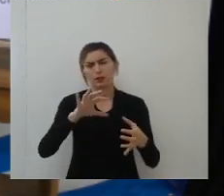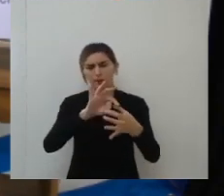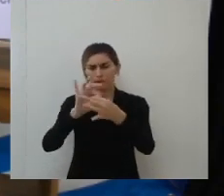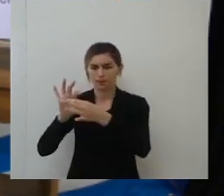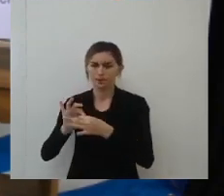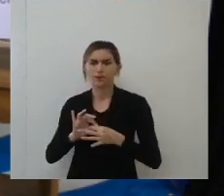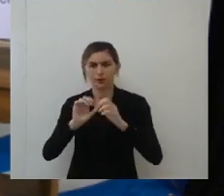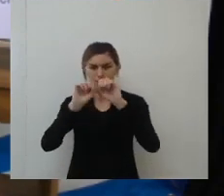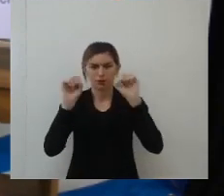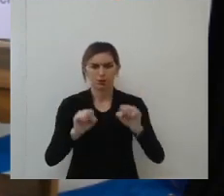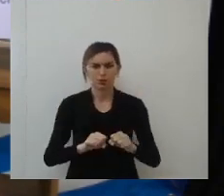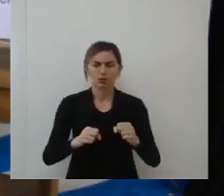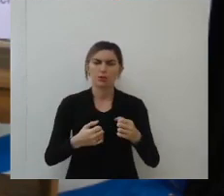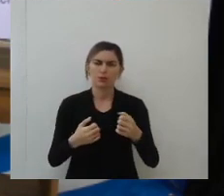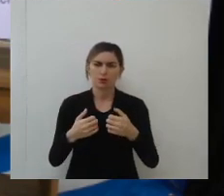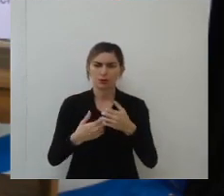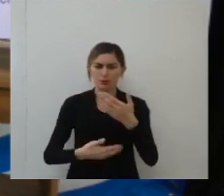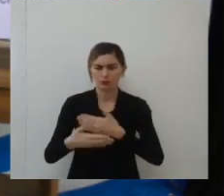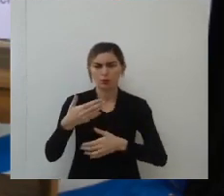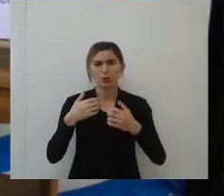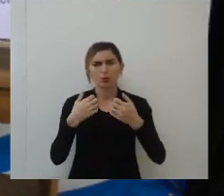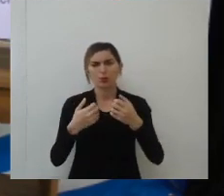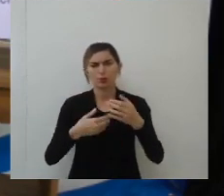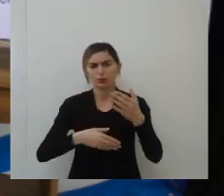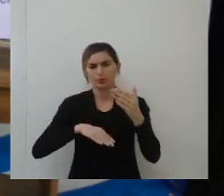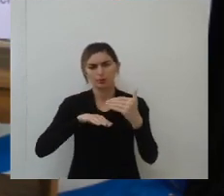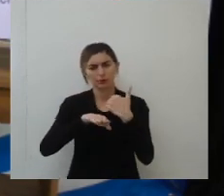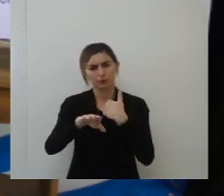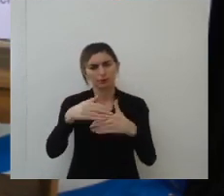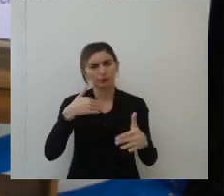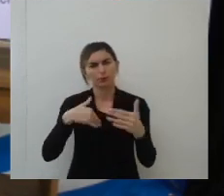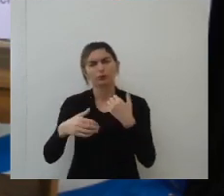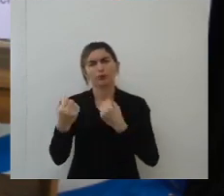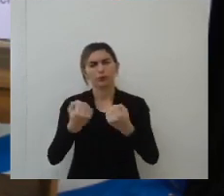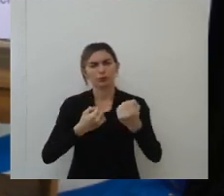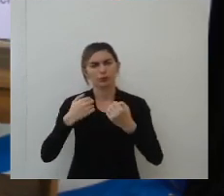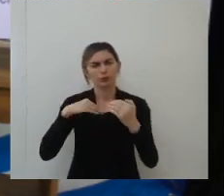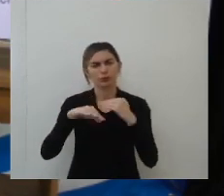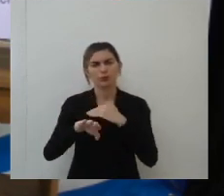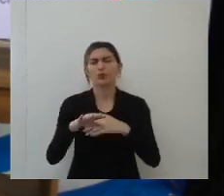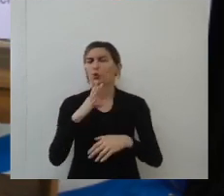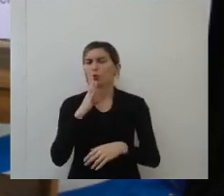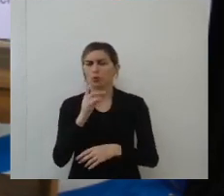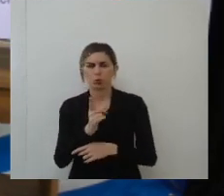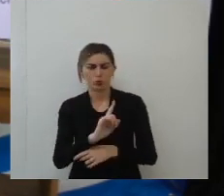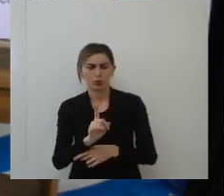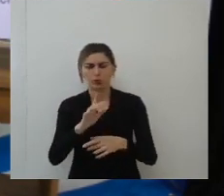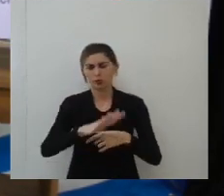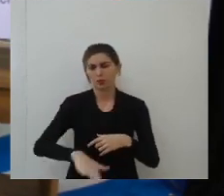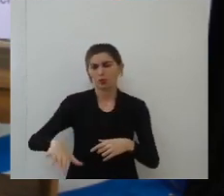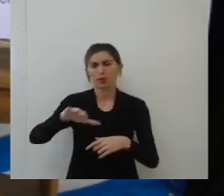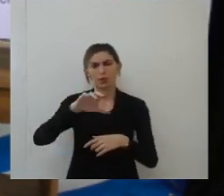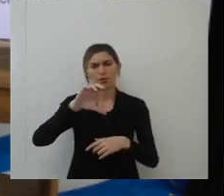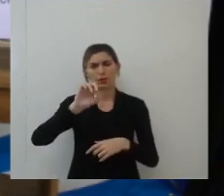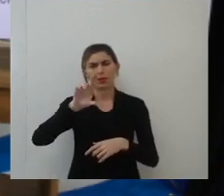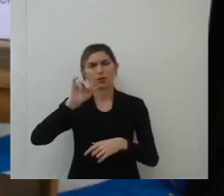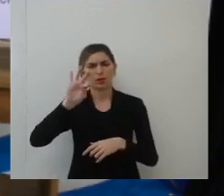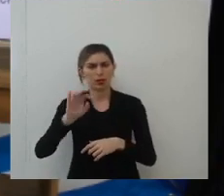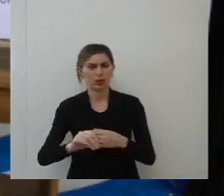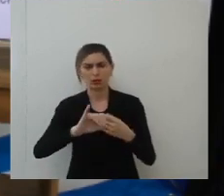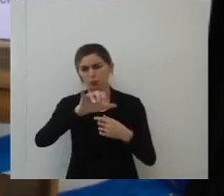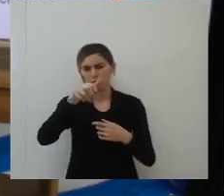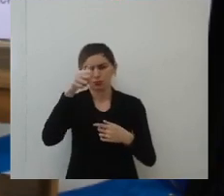do sistema de transportes. Então, a gente pode ter ali, né, eu não conheço muito bem essa área do Crato, Juazeiro e